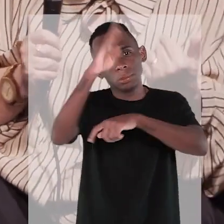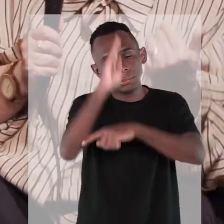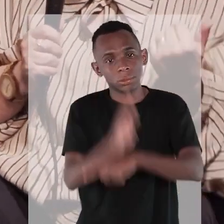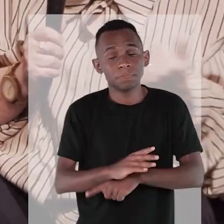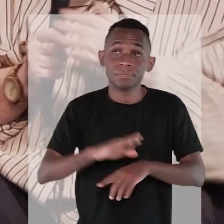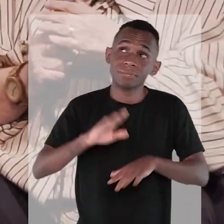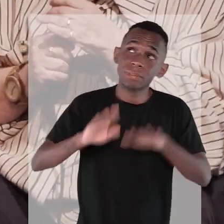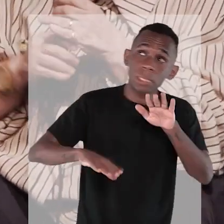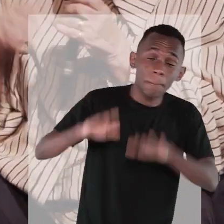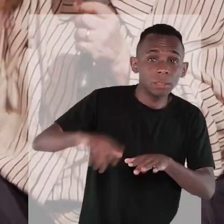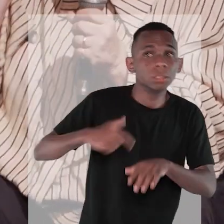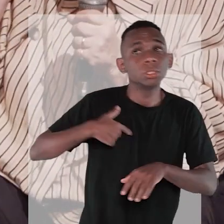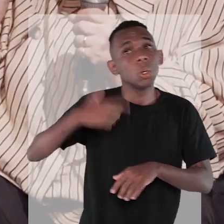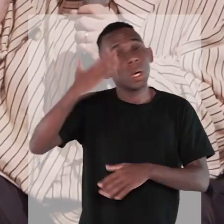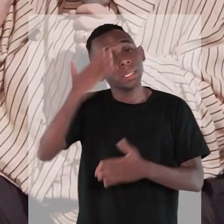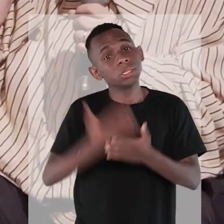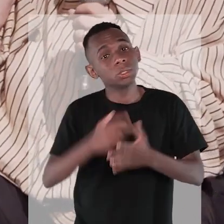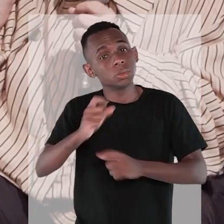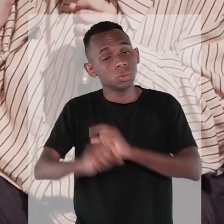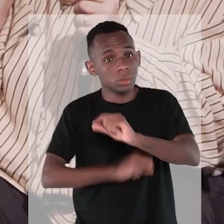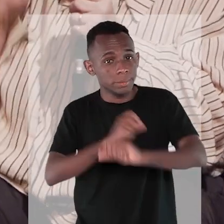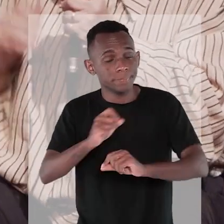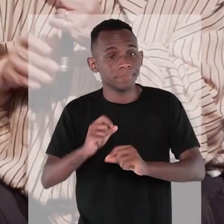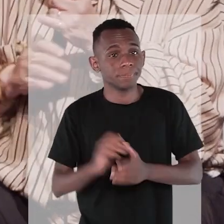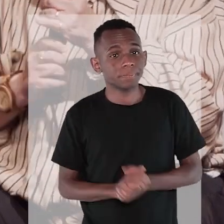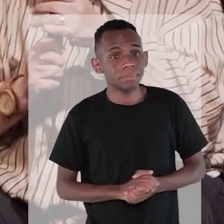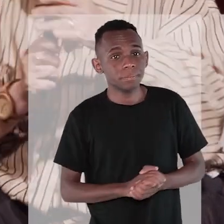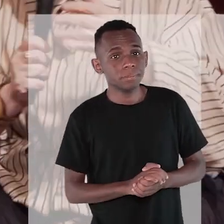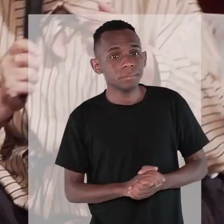Talvez, eu tenho uma hipótese, de que